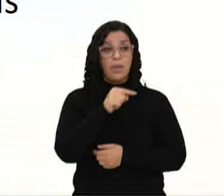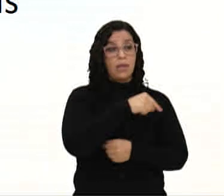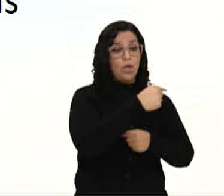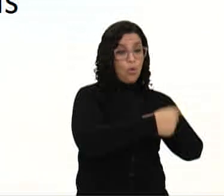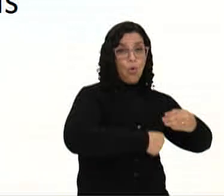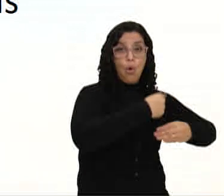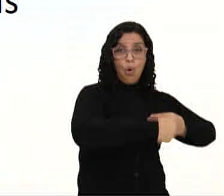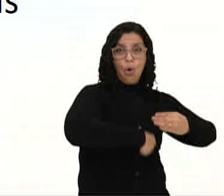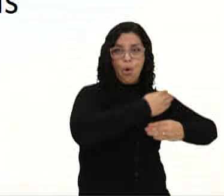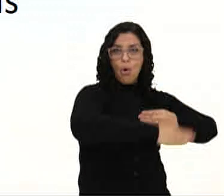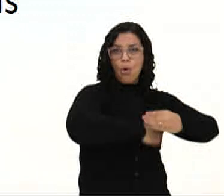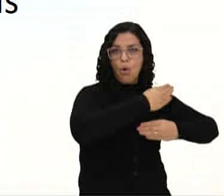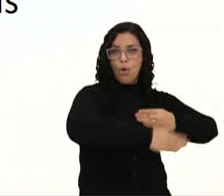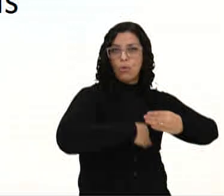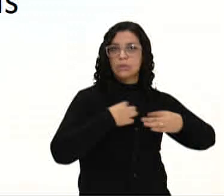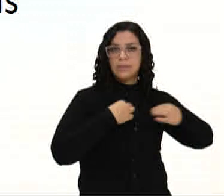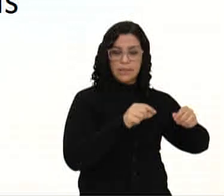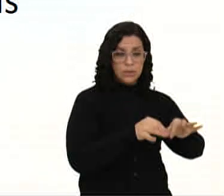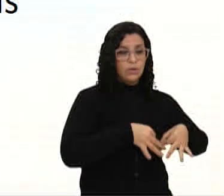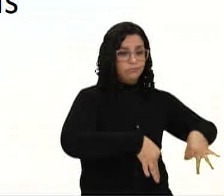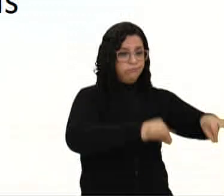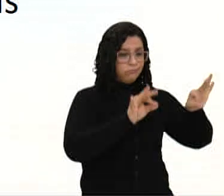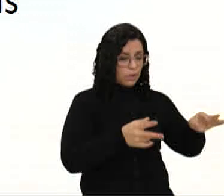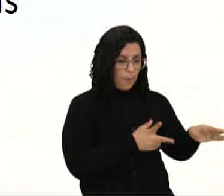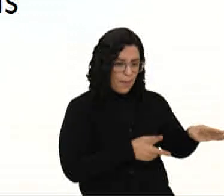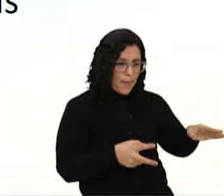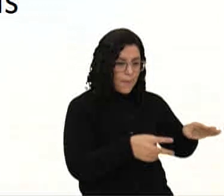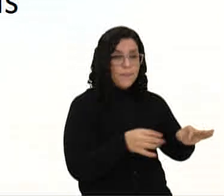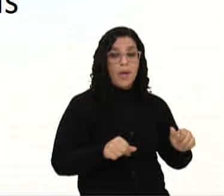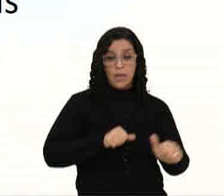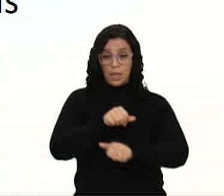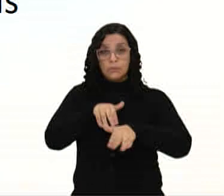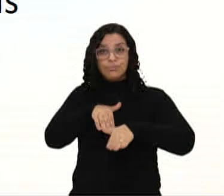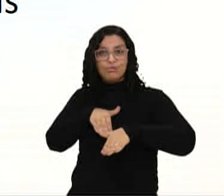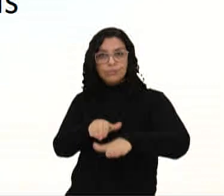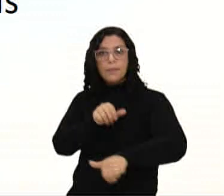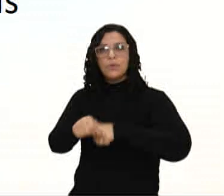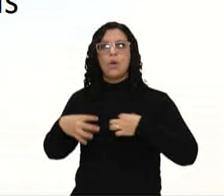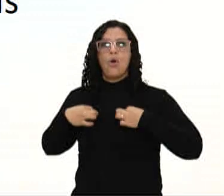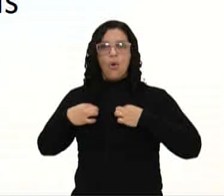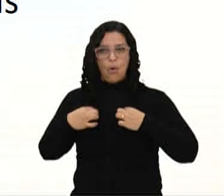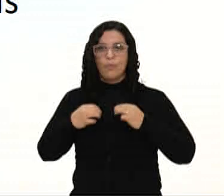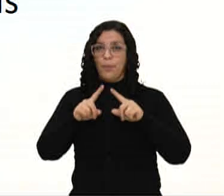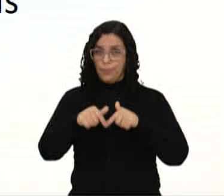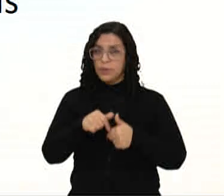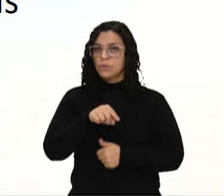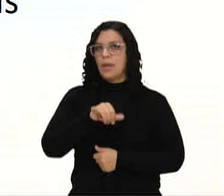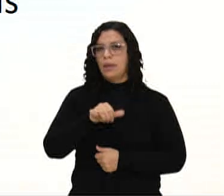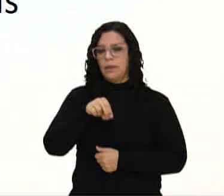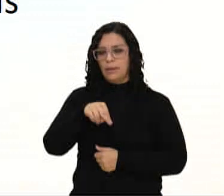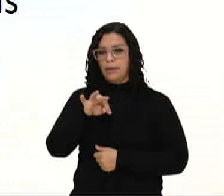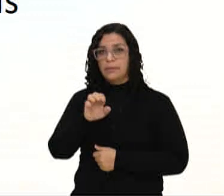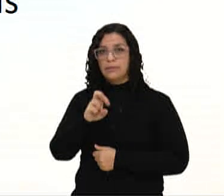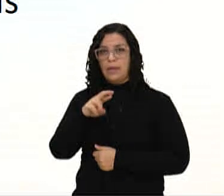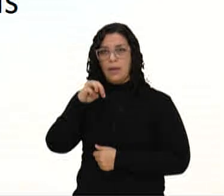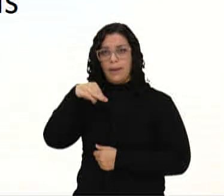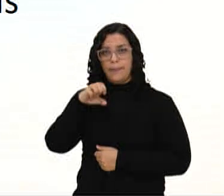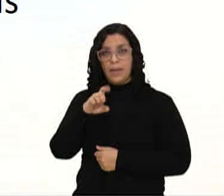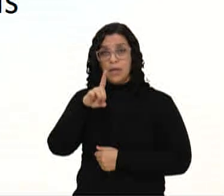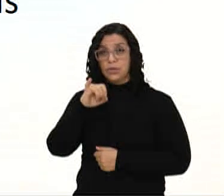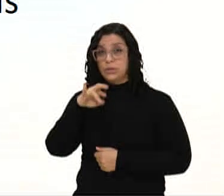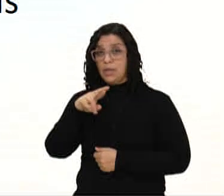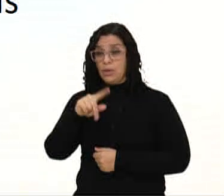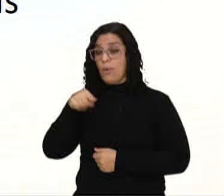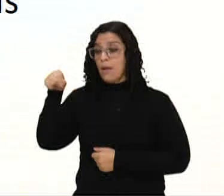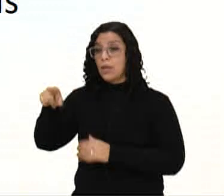transformado em roupa, em toalha, enfim, em qualquer material ali que use aquele tecido. Por sua parte ali, quando se compra uma